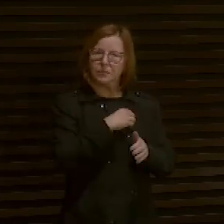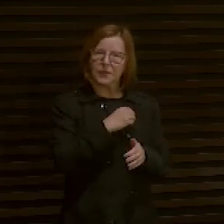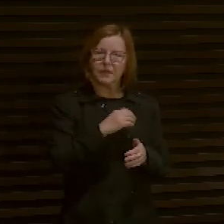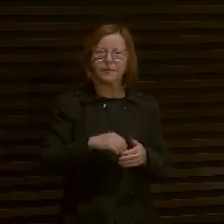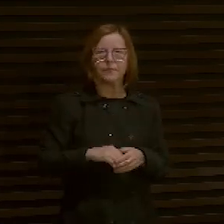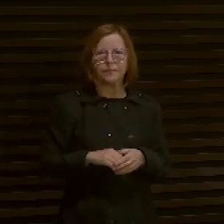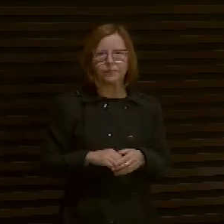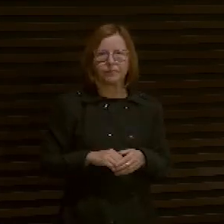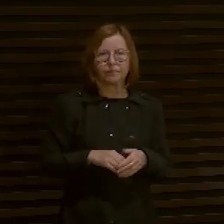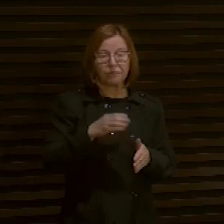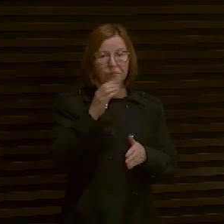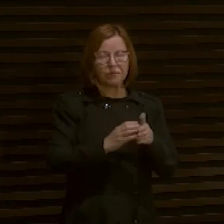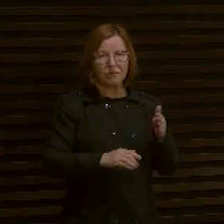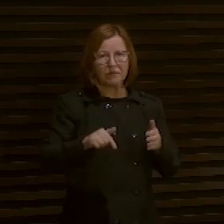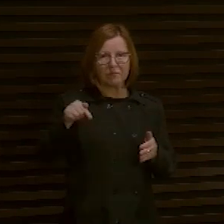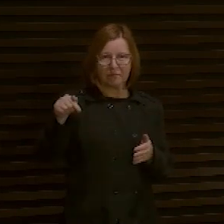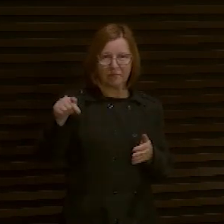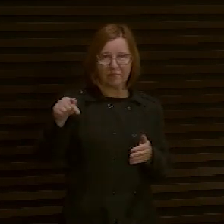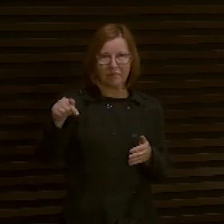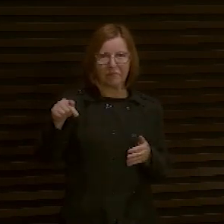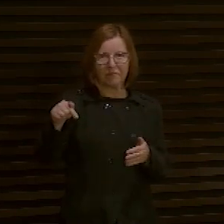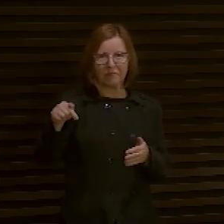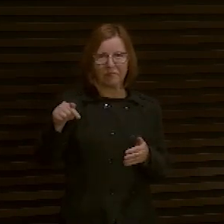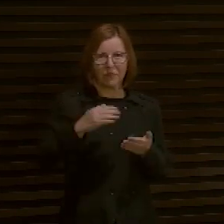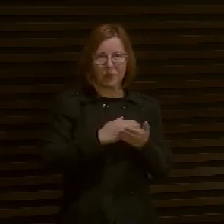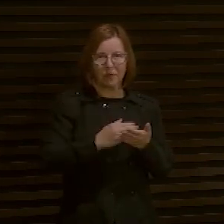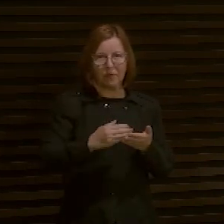Entrando ali no capítulo 7, no início do capítulo 7,